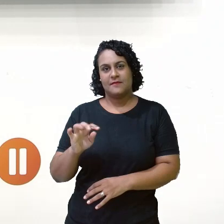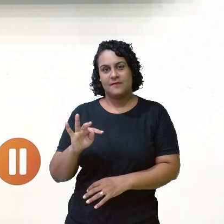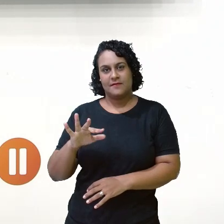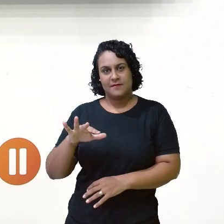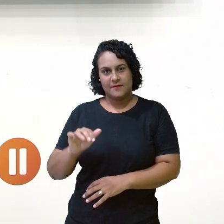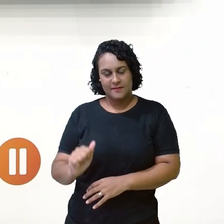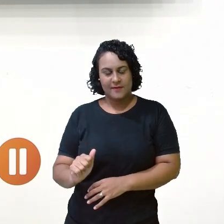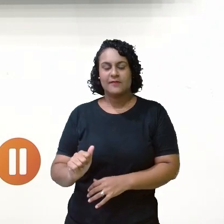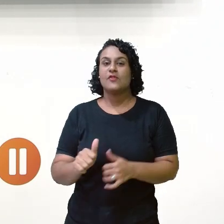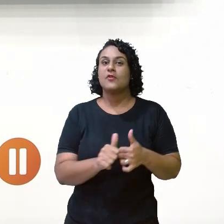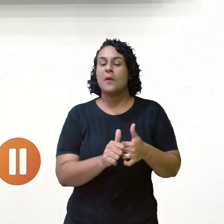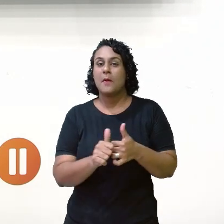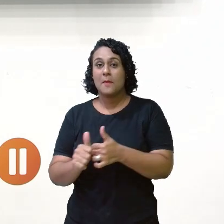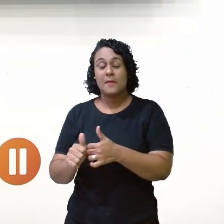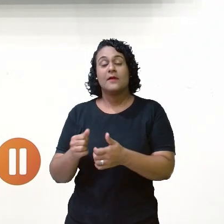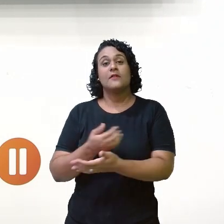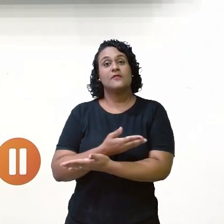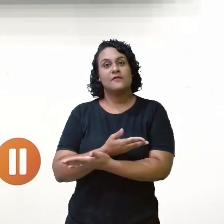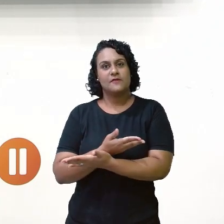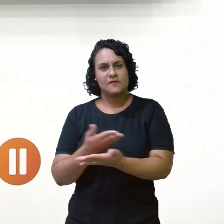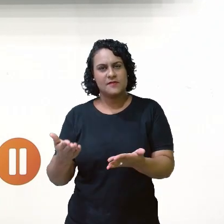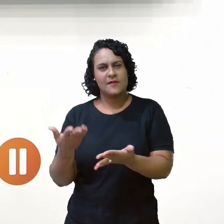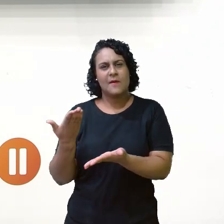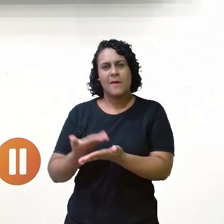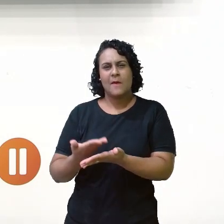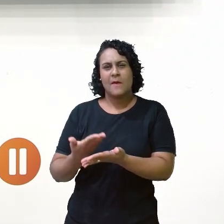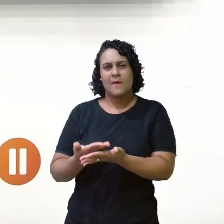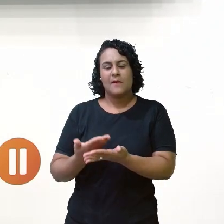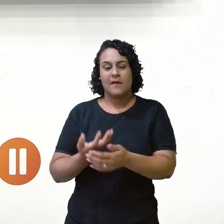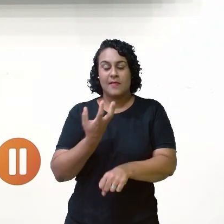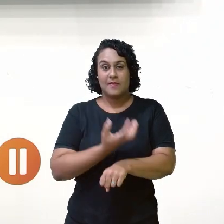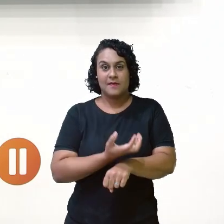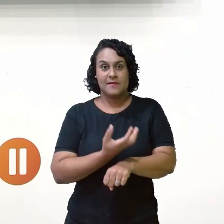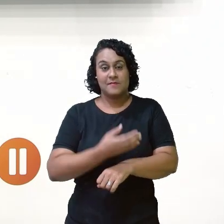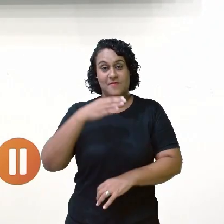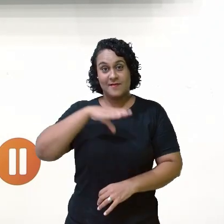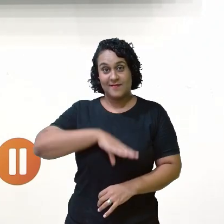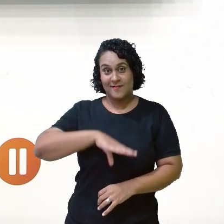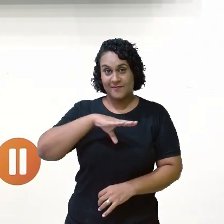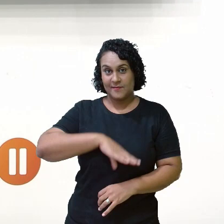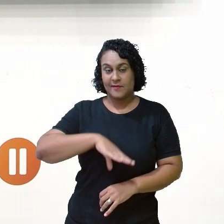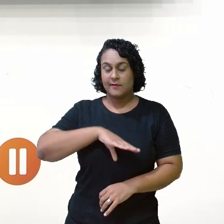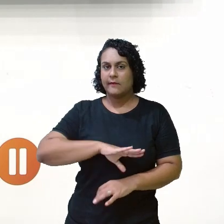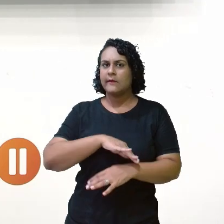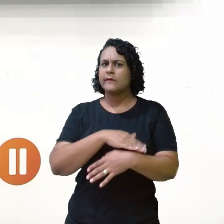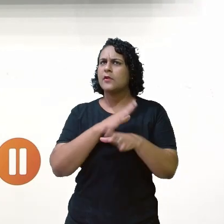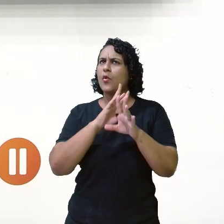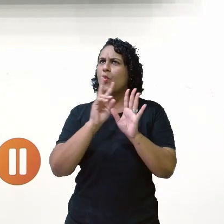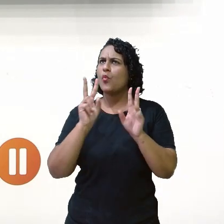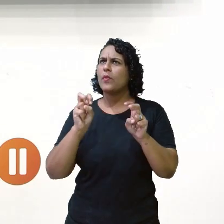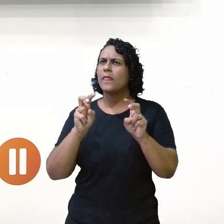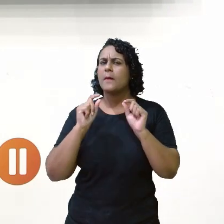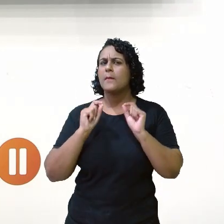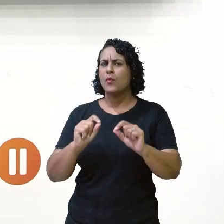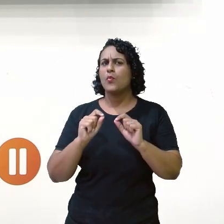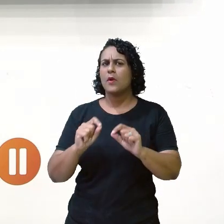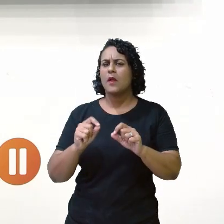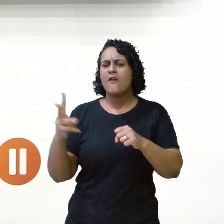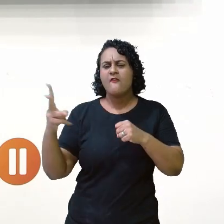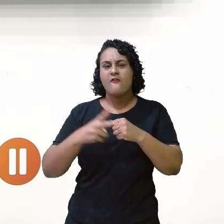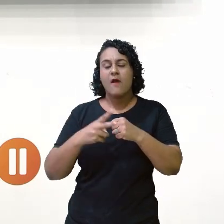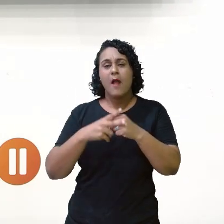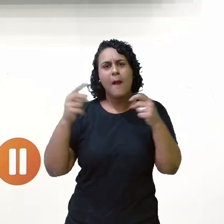estarei acompanhando vocês em uma aula de língua portuguesa. Iremos falar hoje sobre